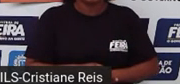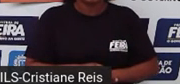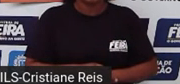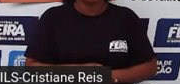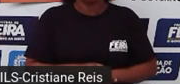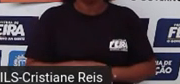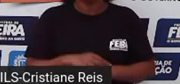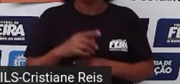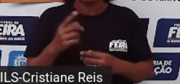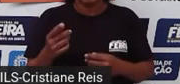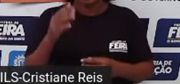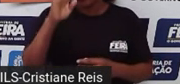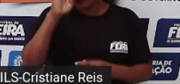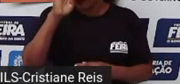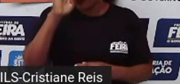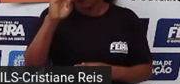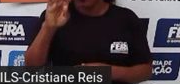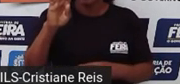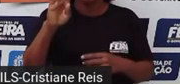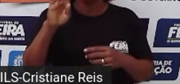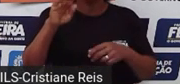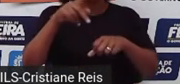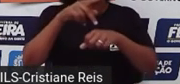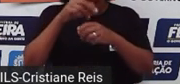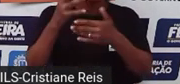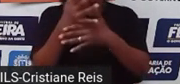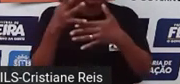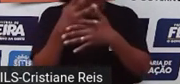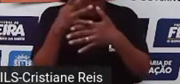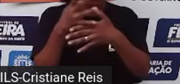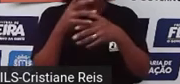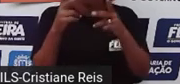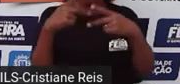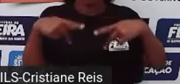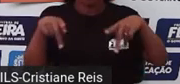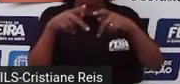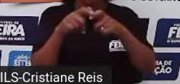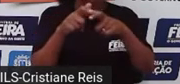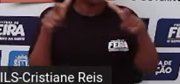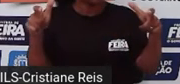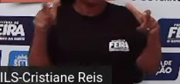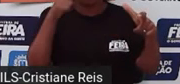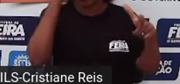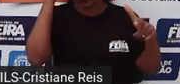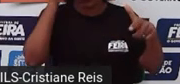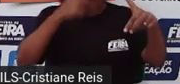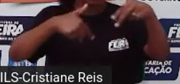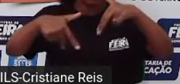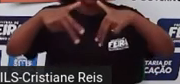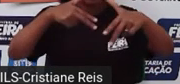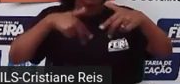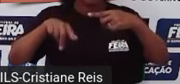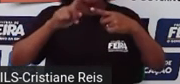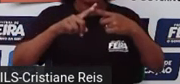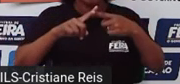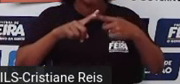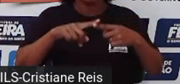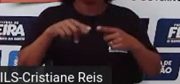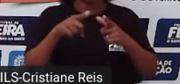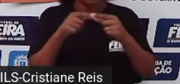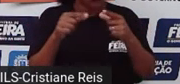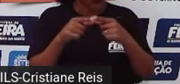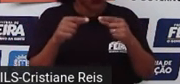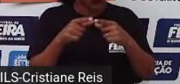as principais cidades né ou seja né os aglomerados urbanos aqui tem a maior quantidade de gente é Tokyo